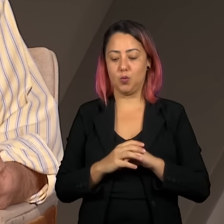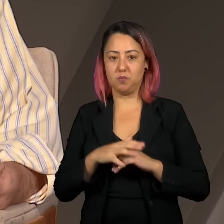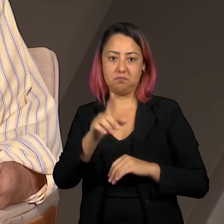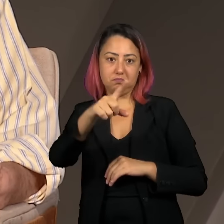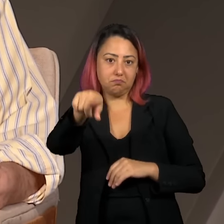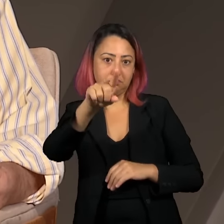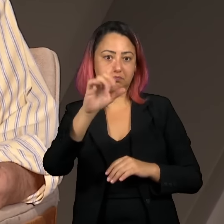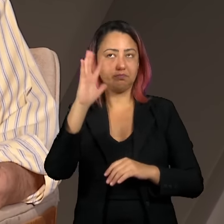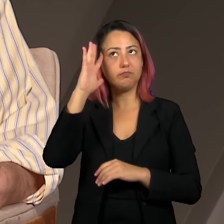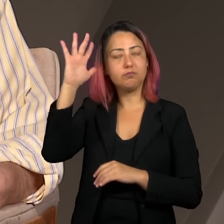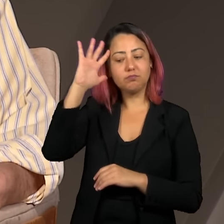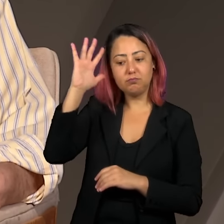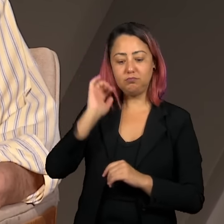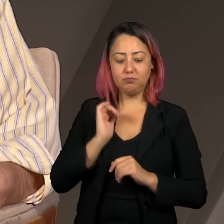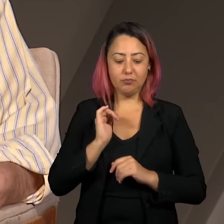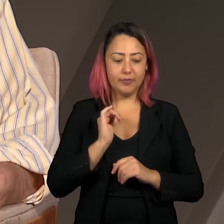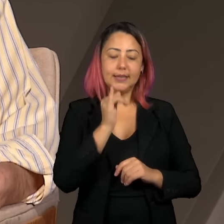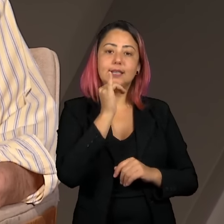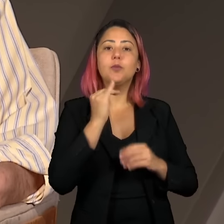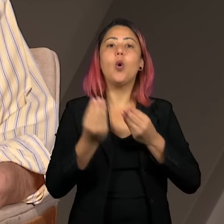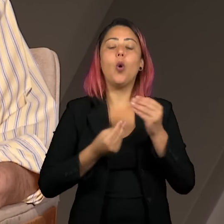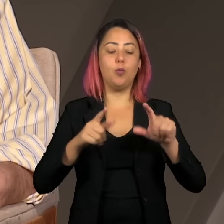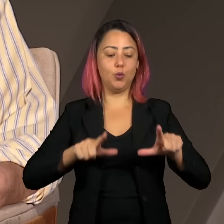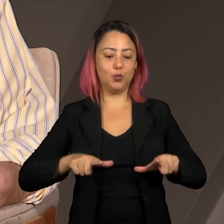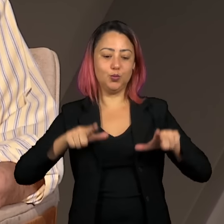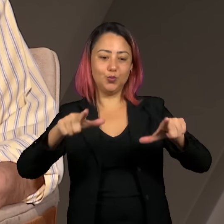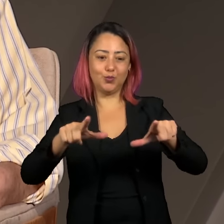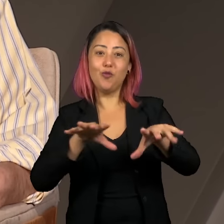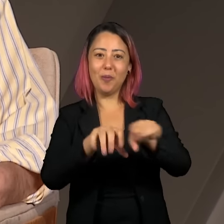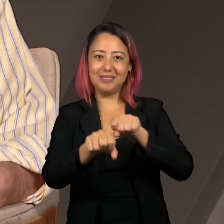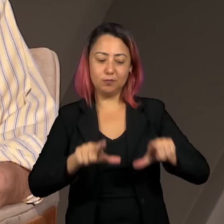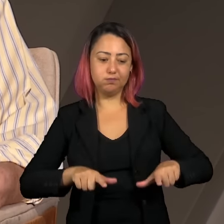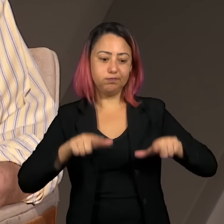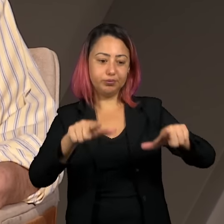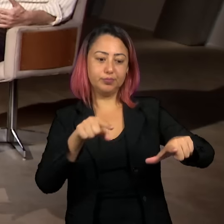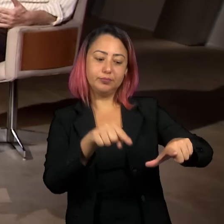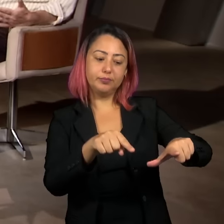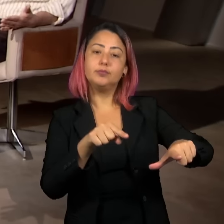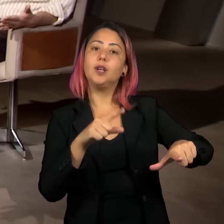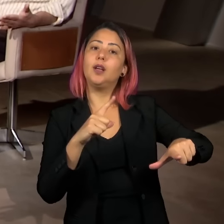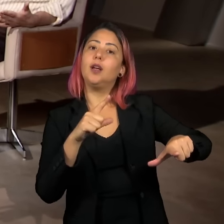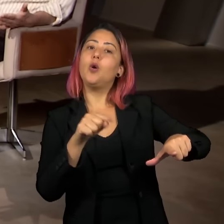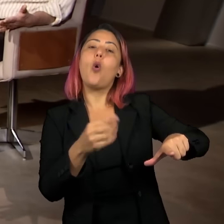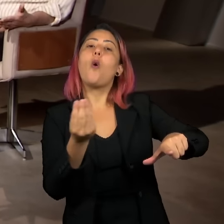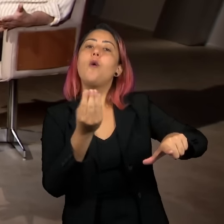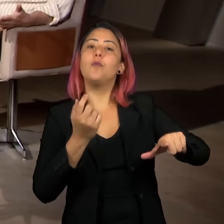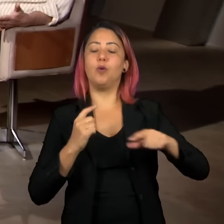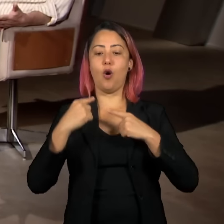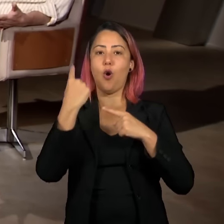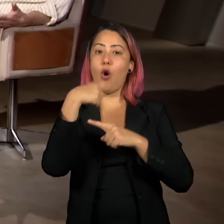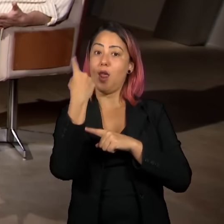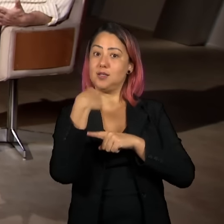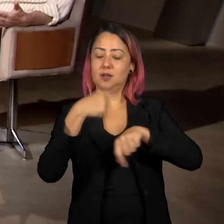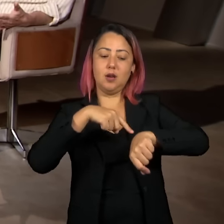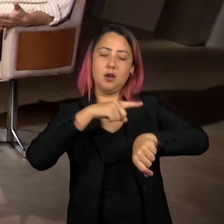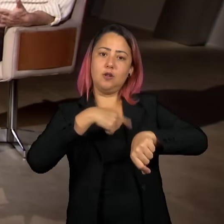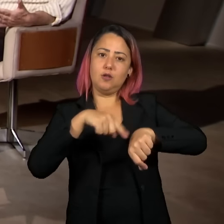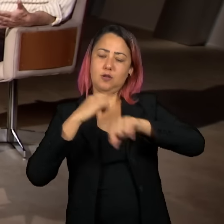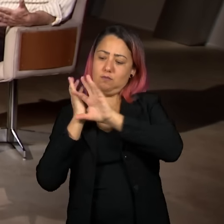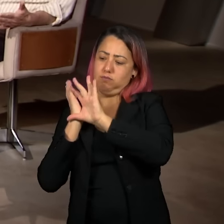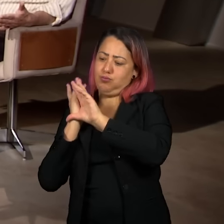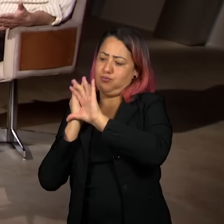o sistema de certificação é baseado em hora de aula o sujeito é pago ele é